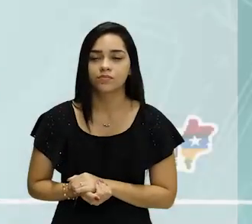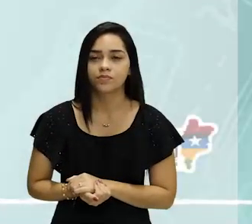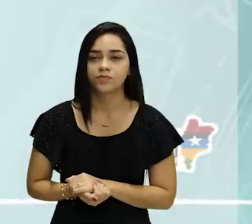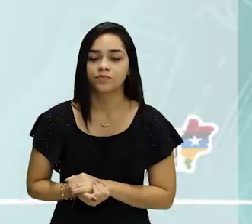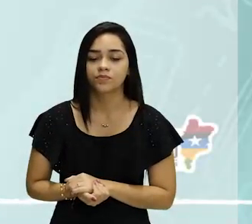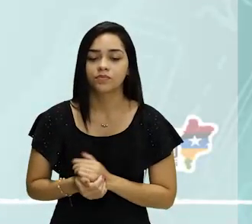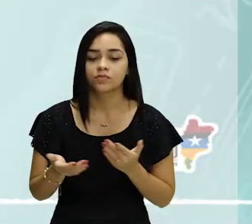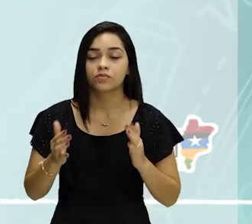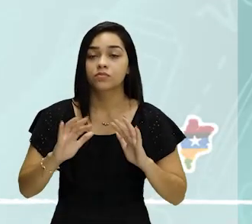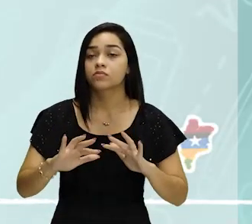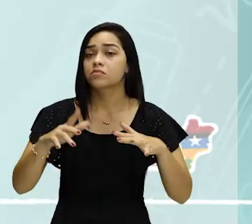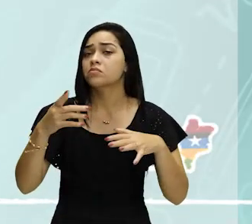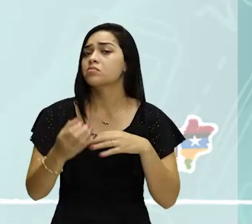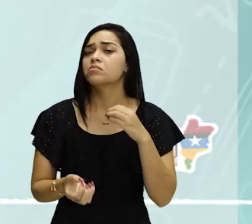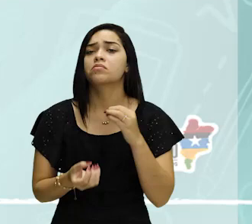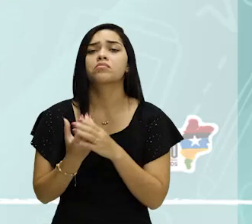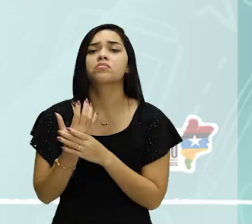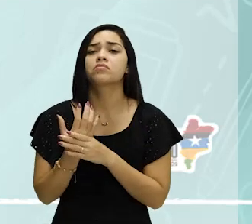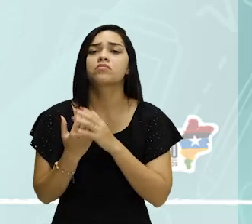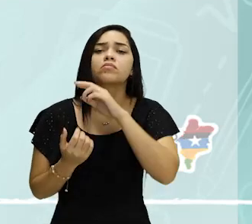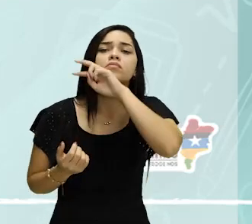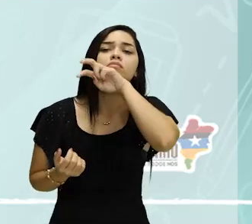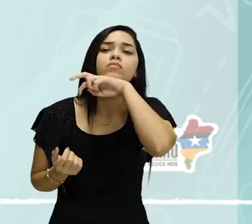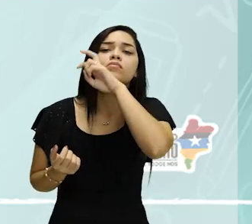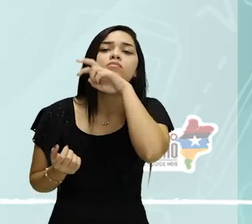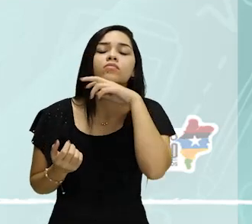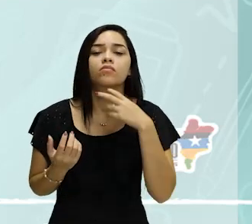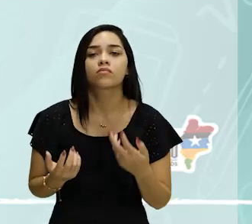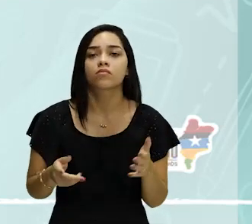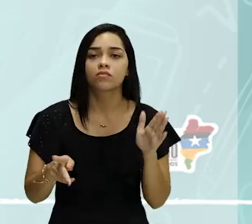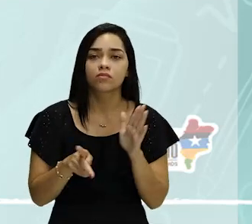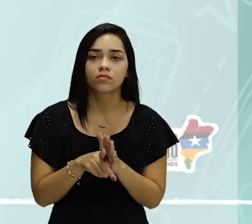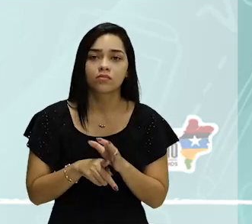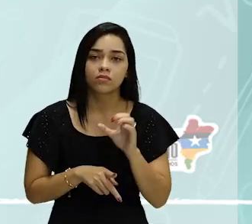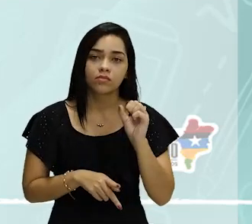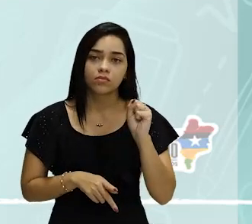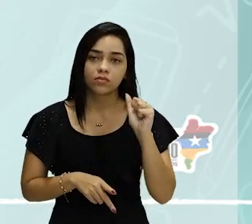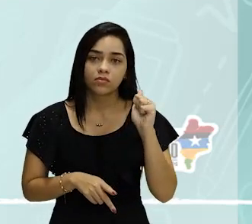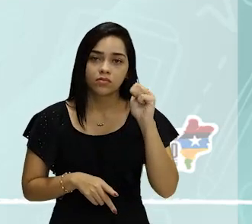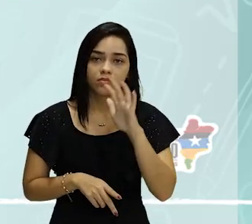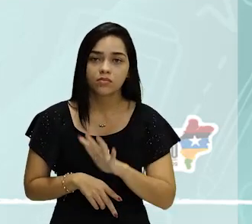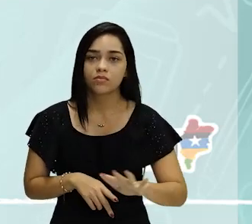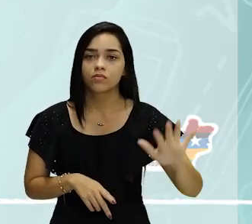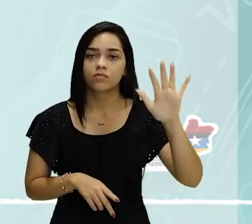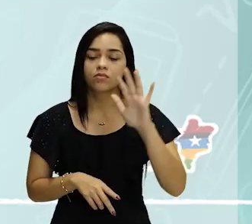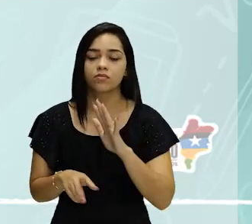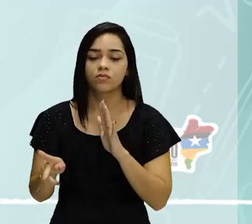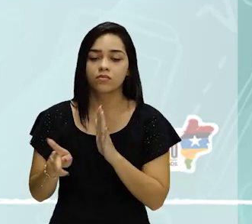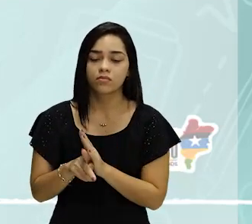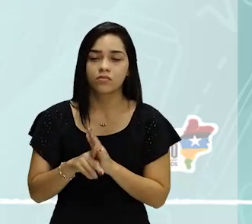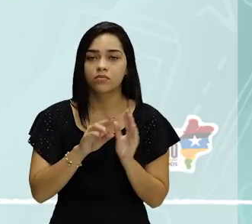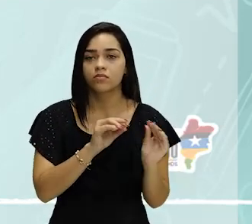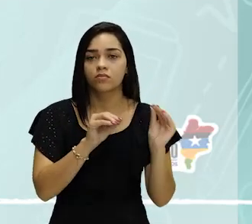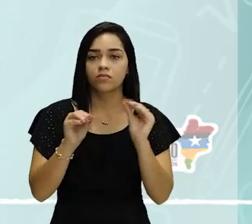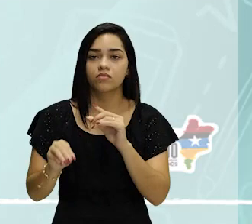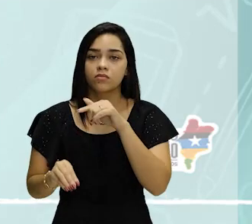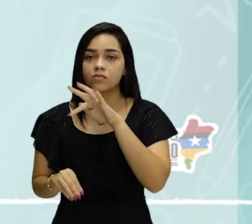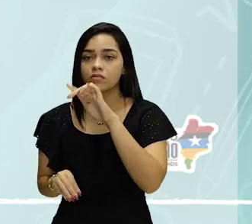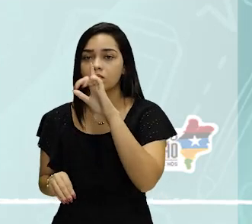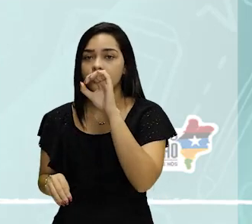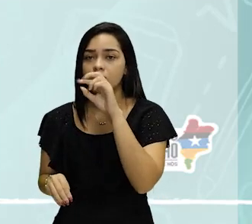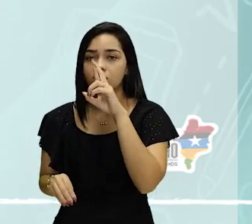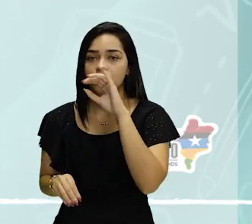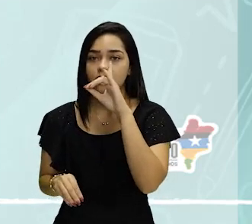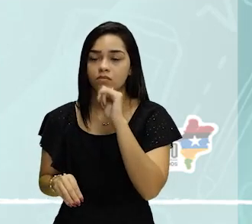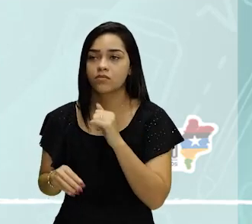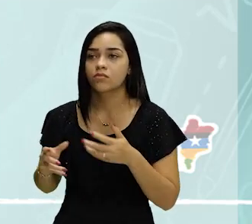Agora, qual foi a origem dessas serpentes? Então, naturais do Sudeste Asiático, indivíduos da espécie foram trazidos para a Flórida para